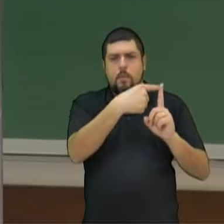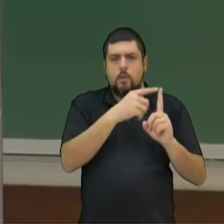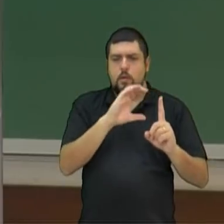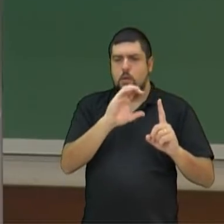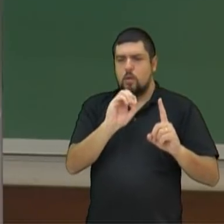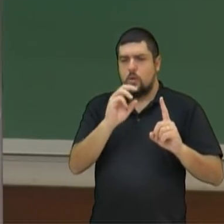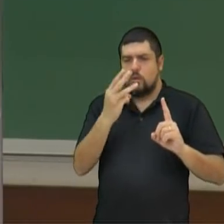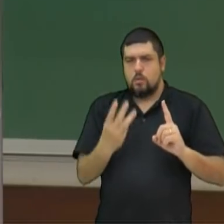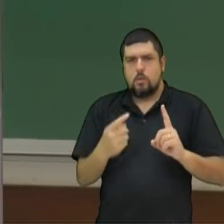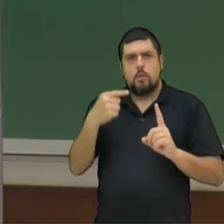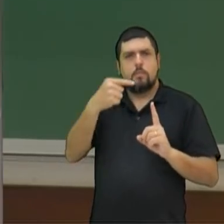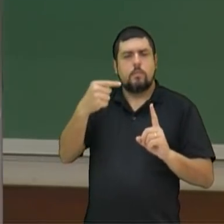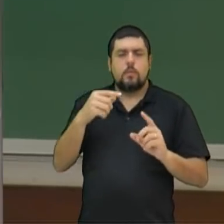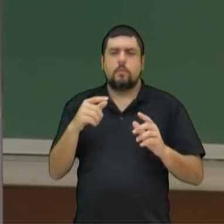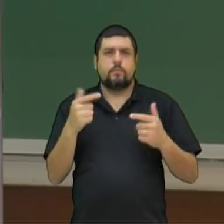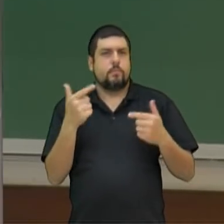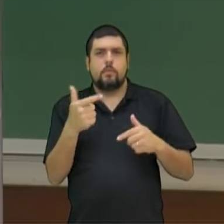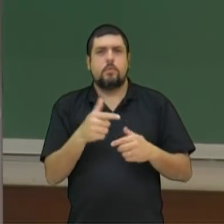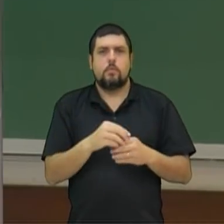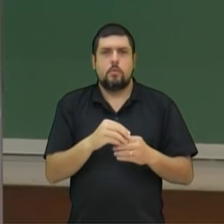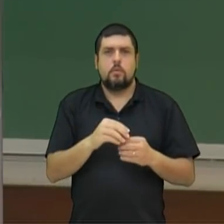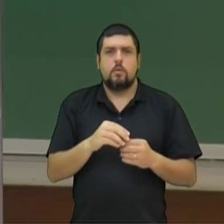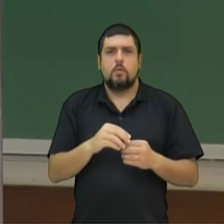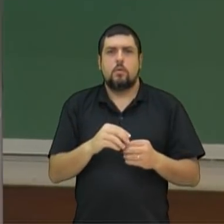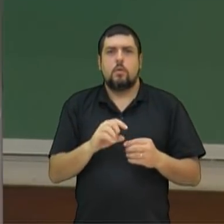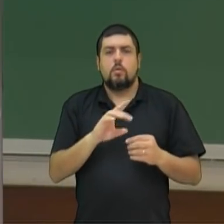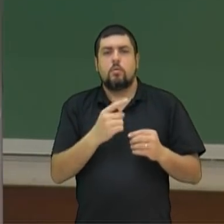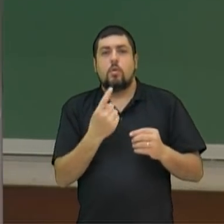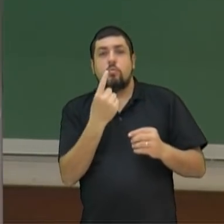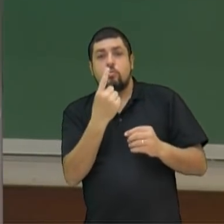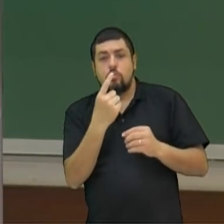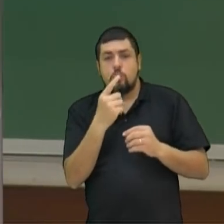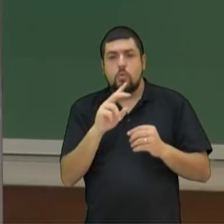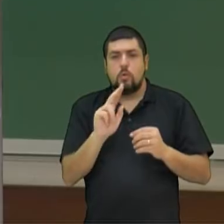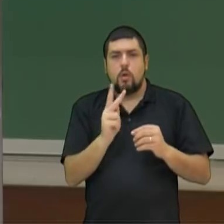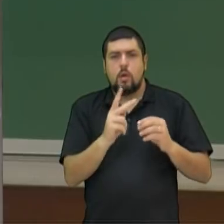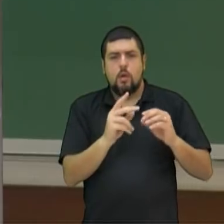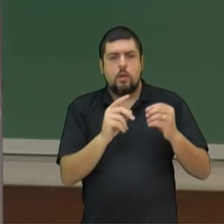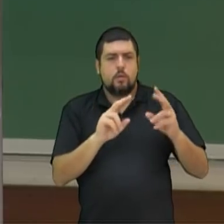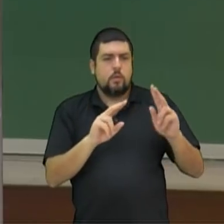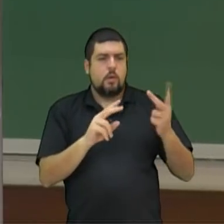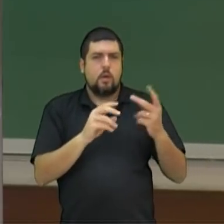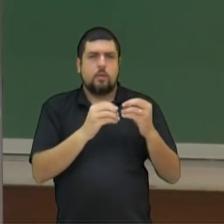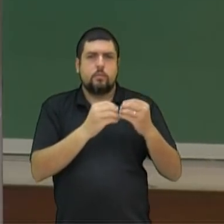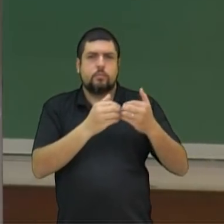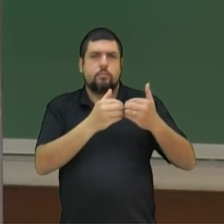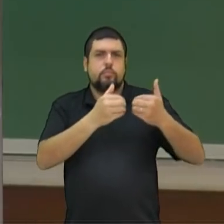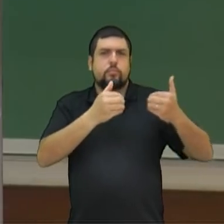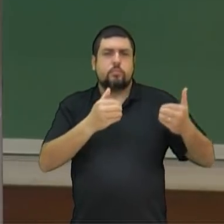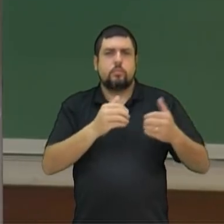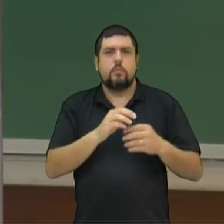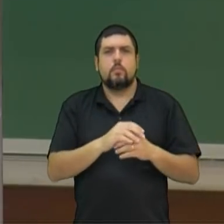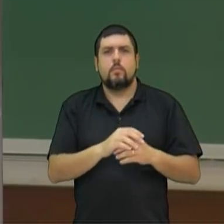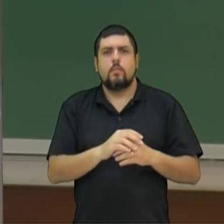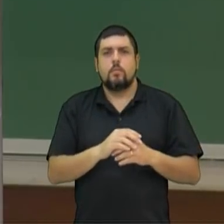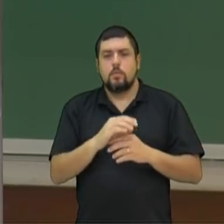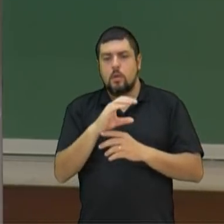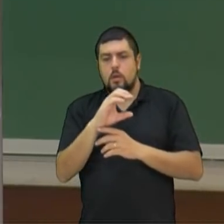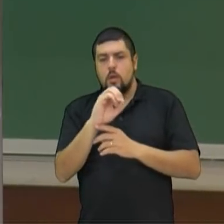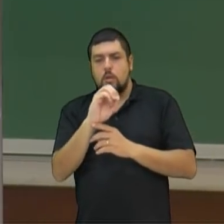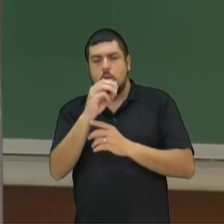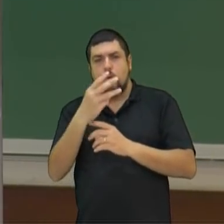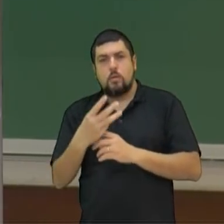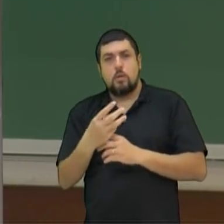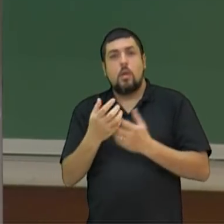conseguir liberar somente um dos hidrogênios. Por quê? Porque o CO3 ele quer muito ter um oxigênio só dele. Desculpe,